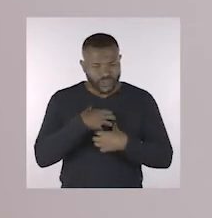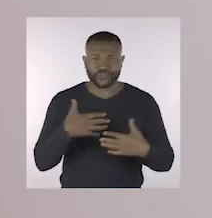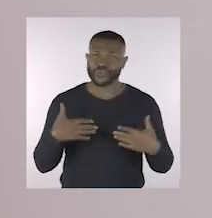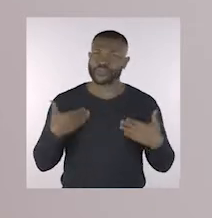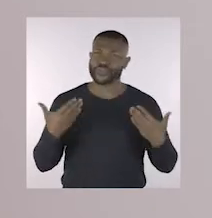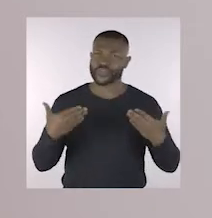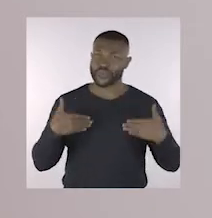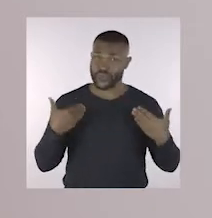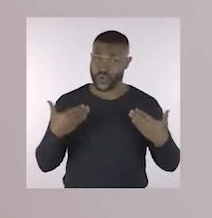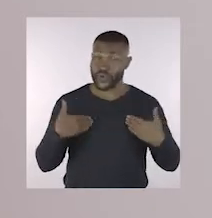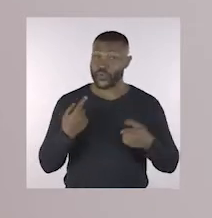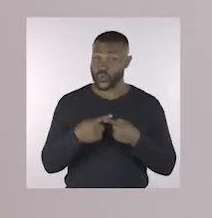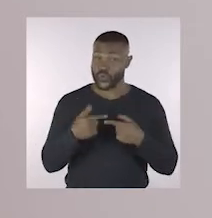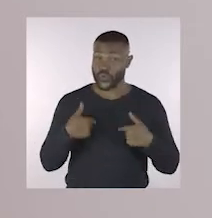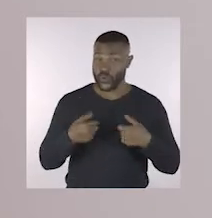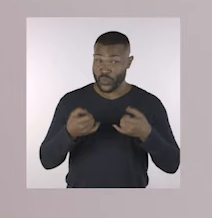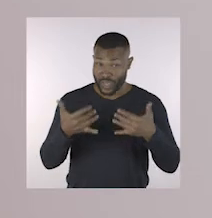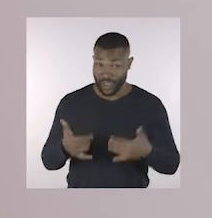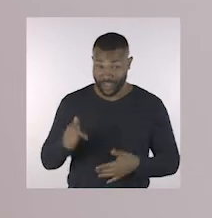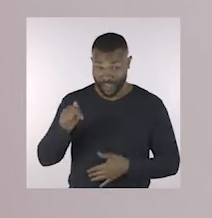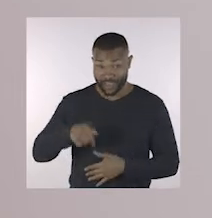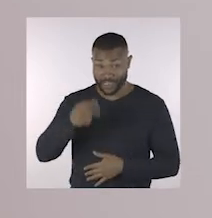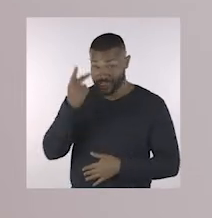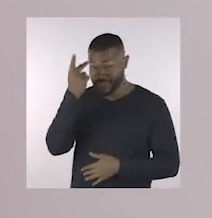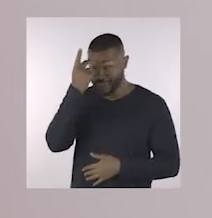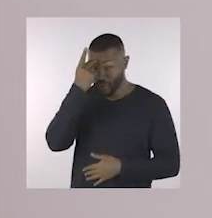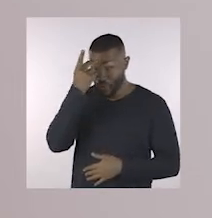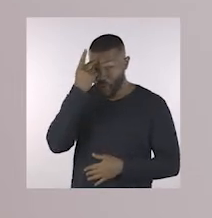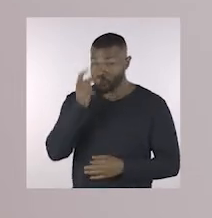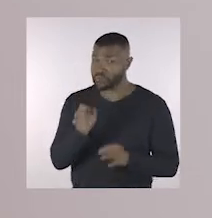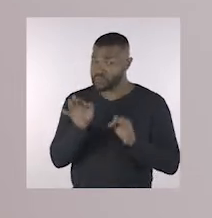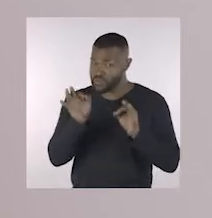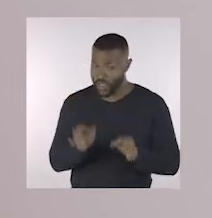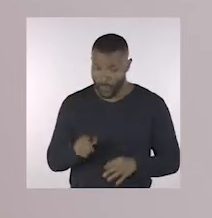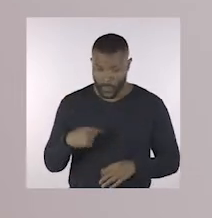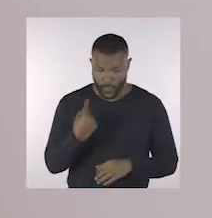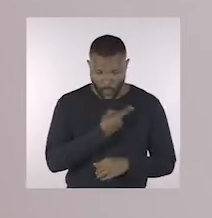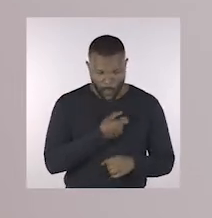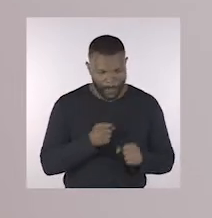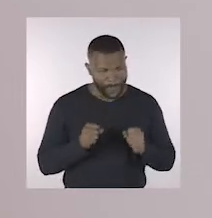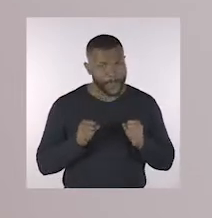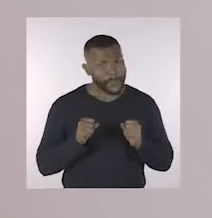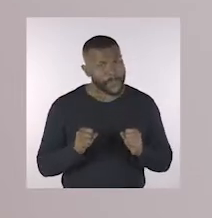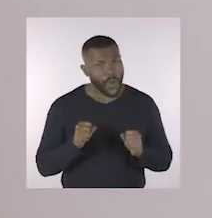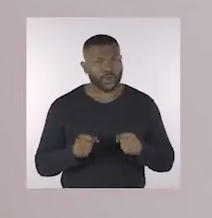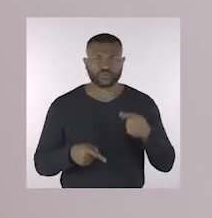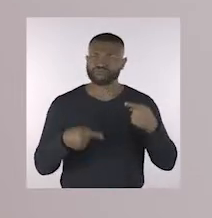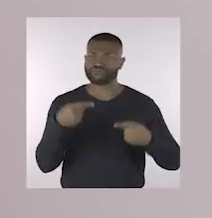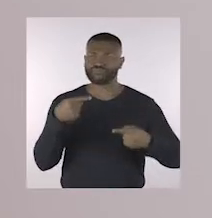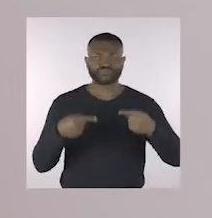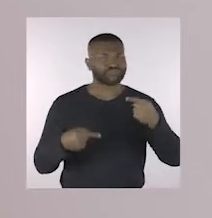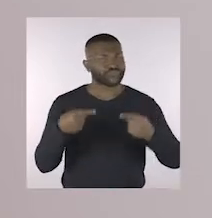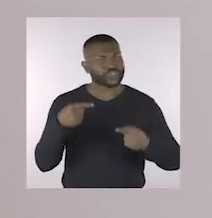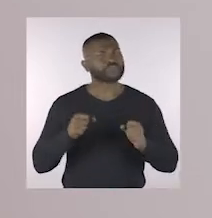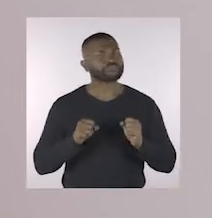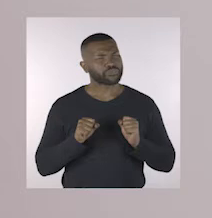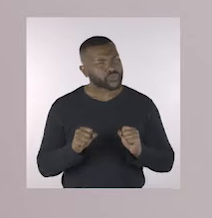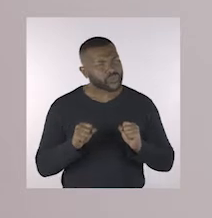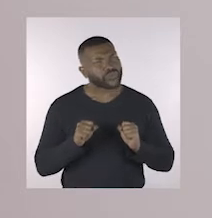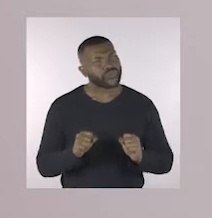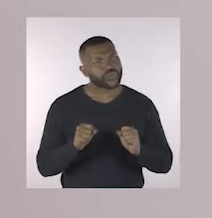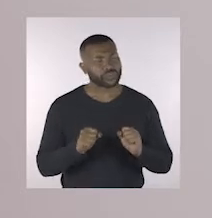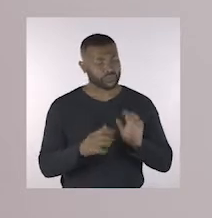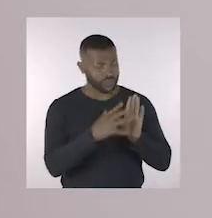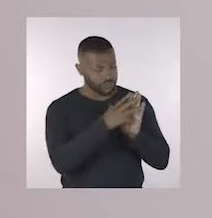muito animado né porque porque eu acho que aqui em São Paulo realmente a gente pode fazer uma grande política não é uma